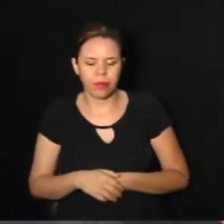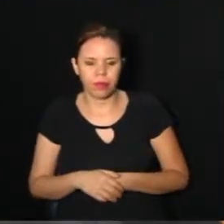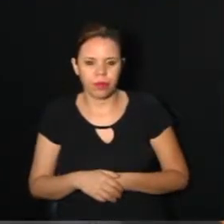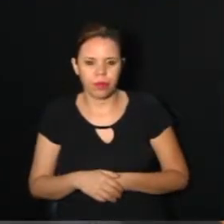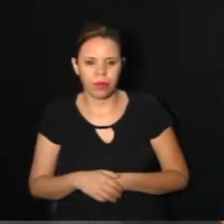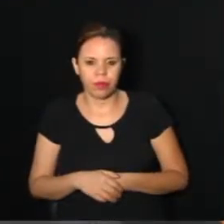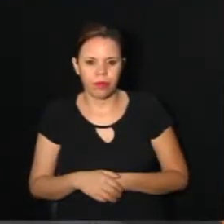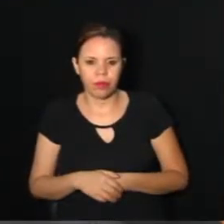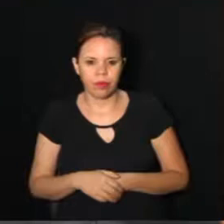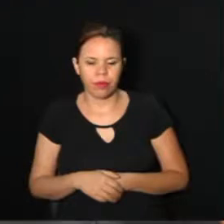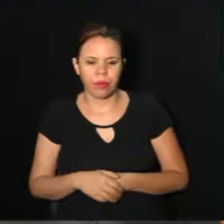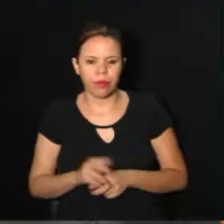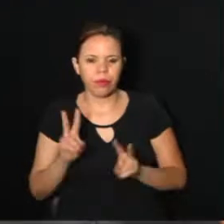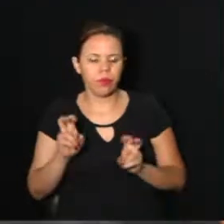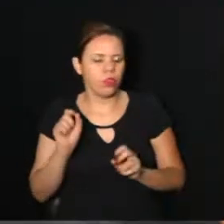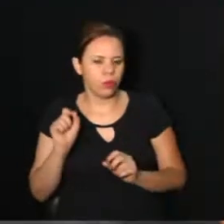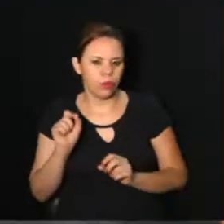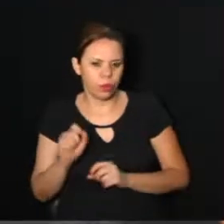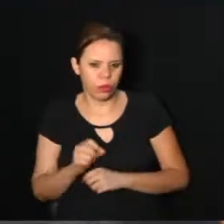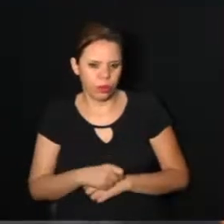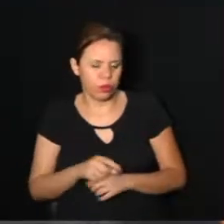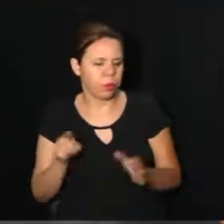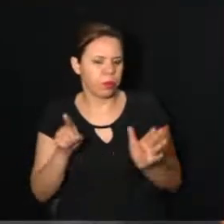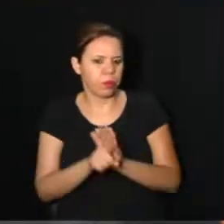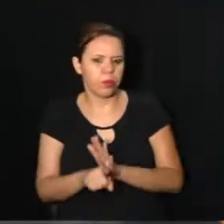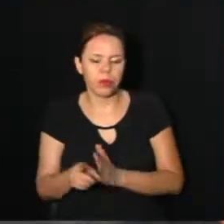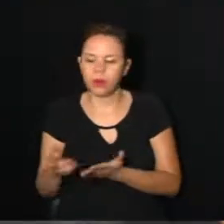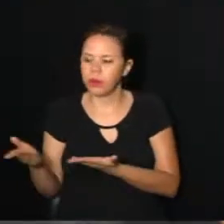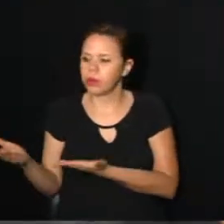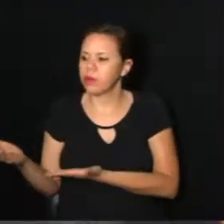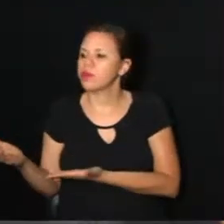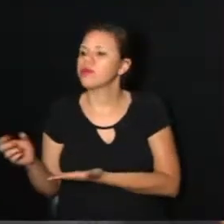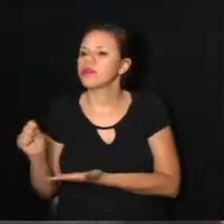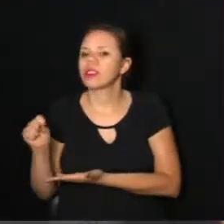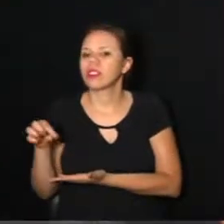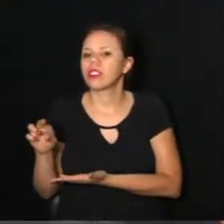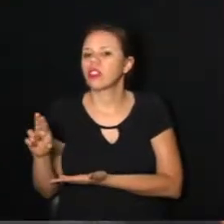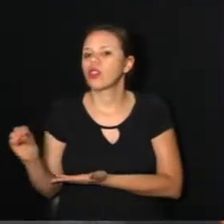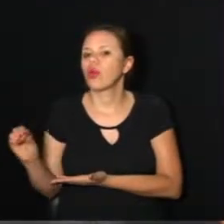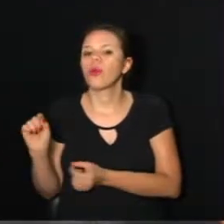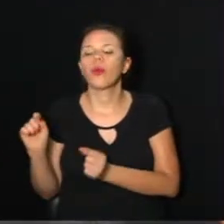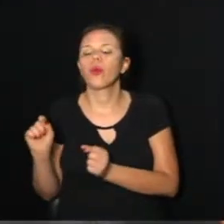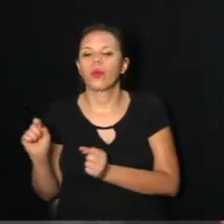disso, eu perguntaria ao doutor Santoro, basicamente,